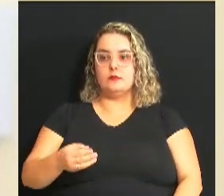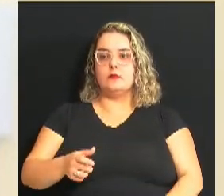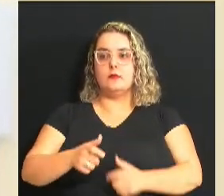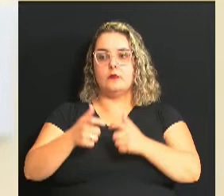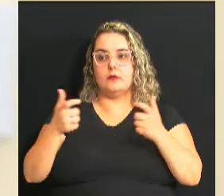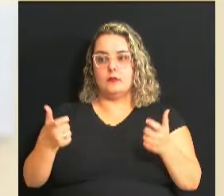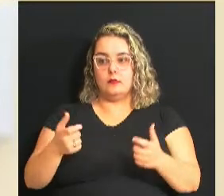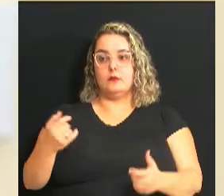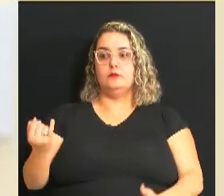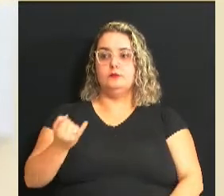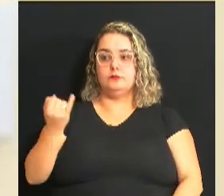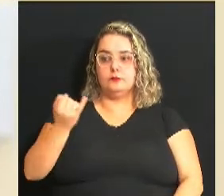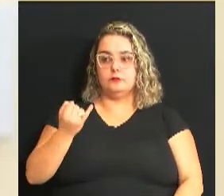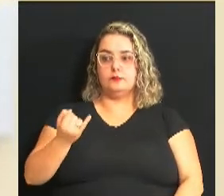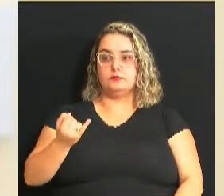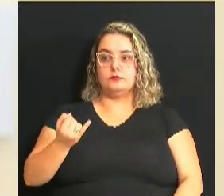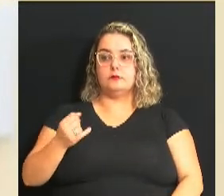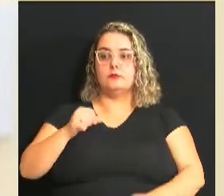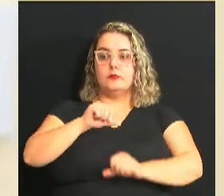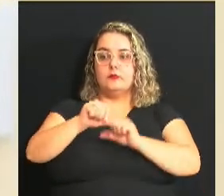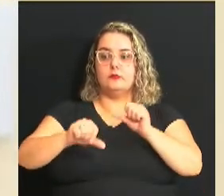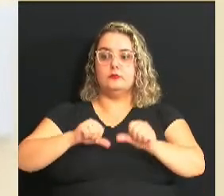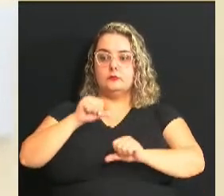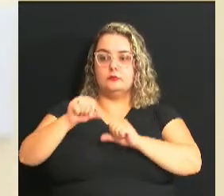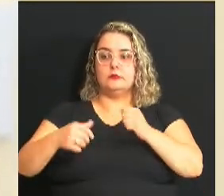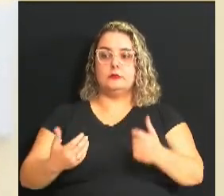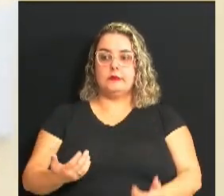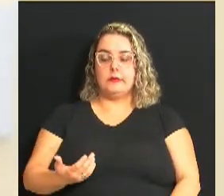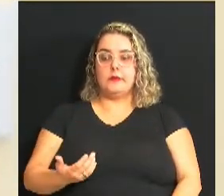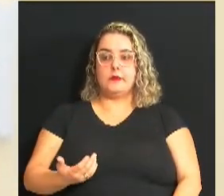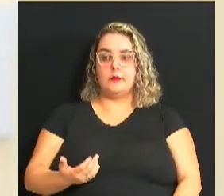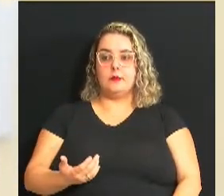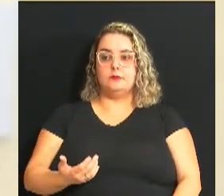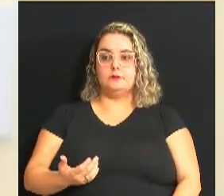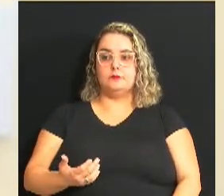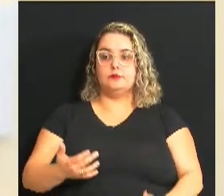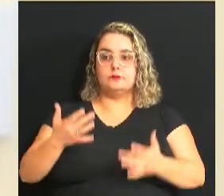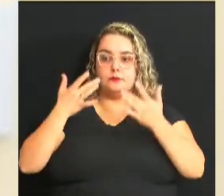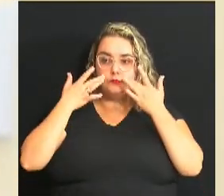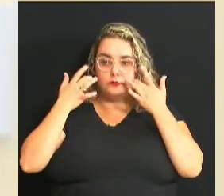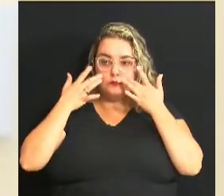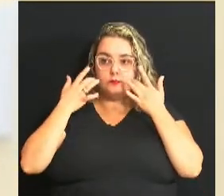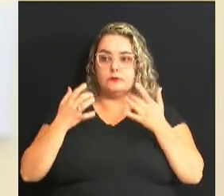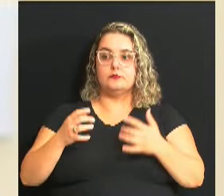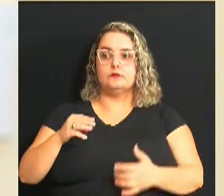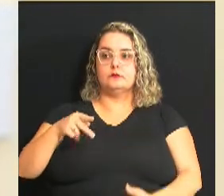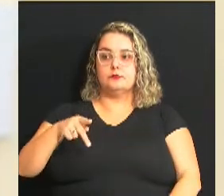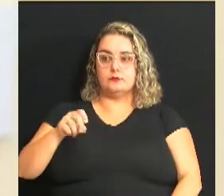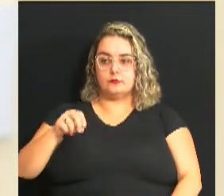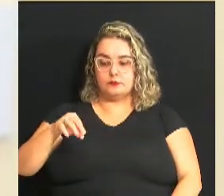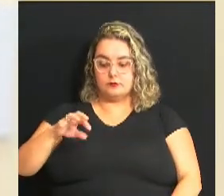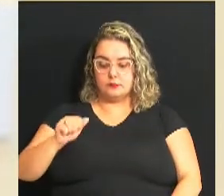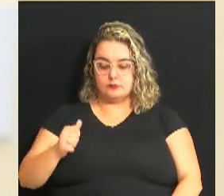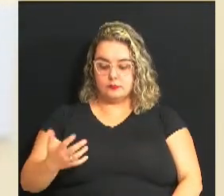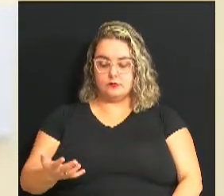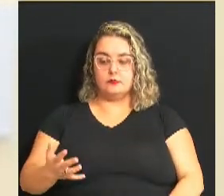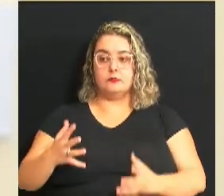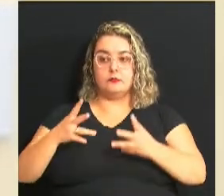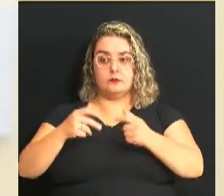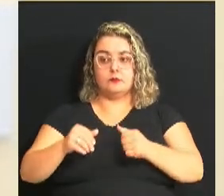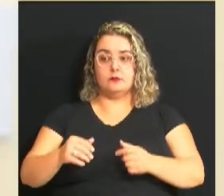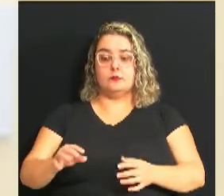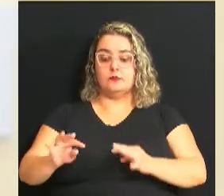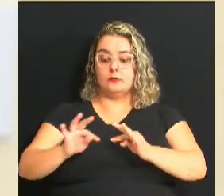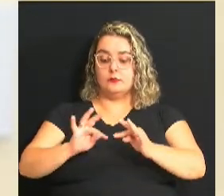importância é que ele se transforma num teatro de ponta, né, um teatro com toda a